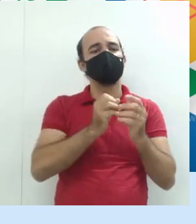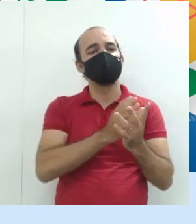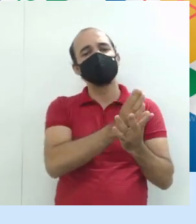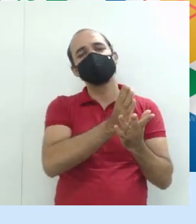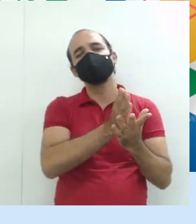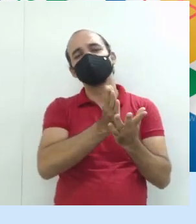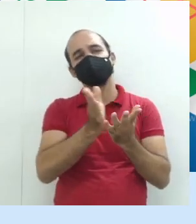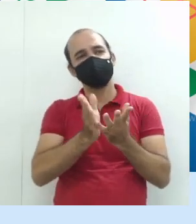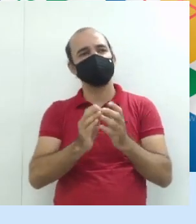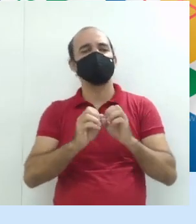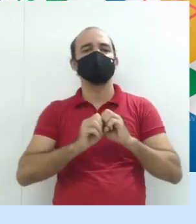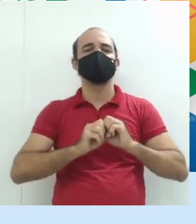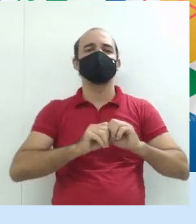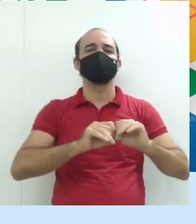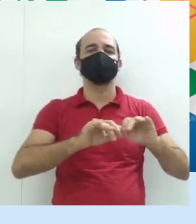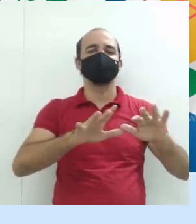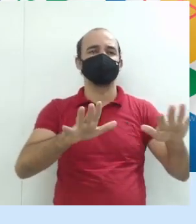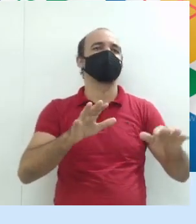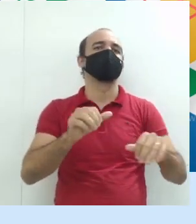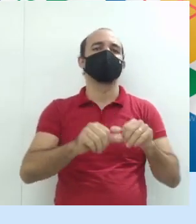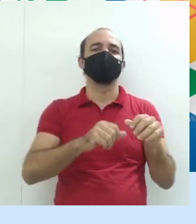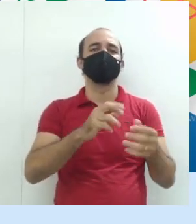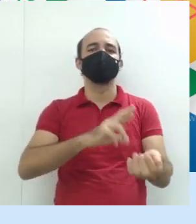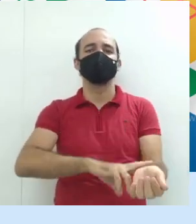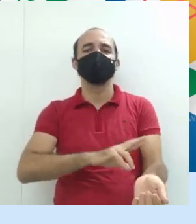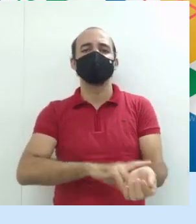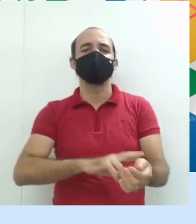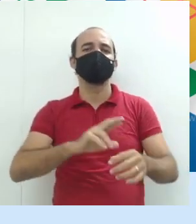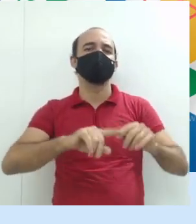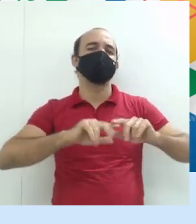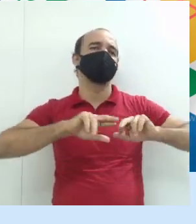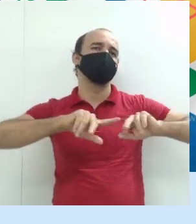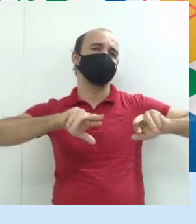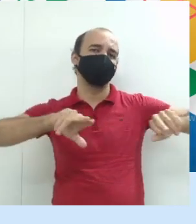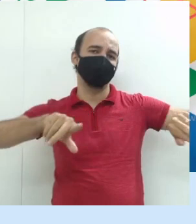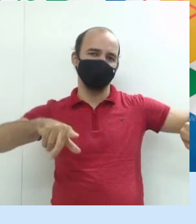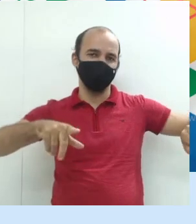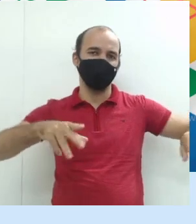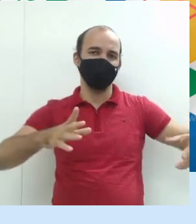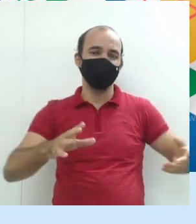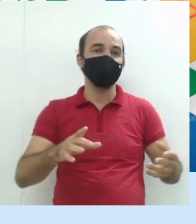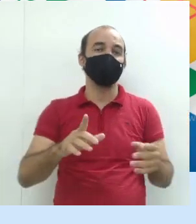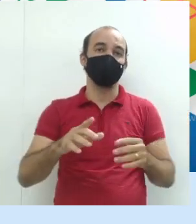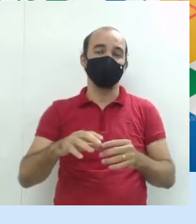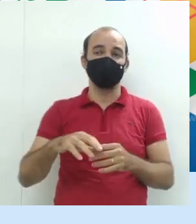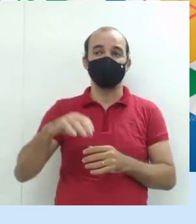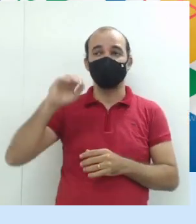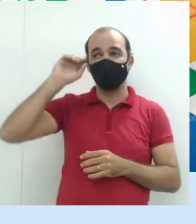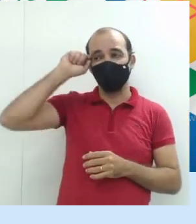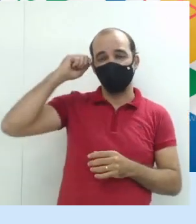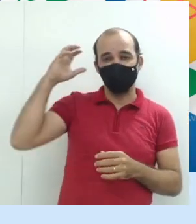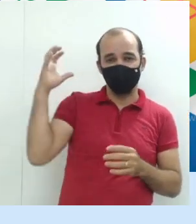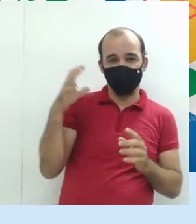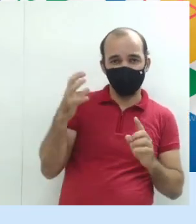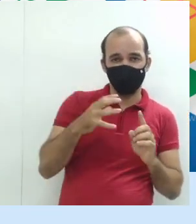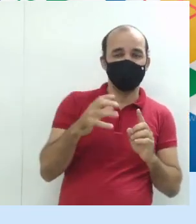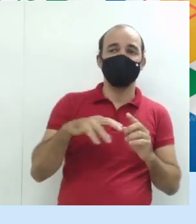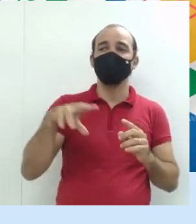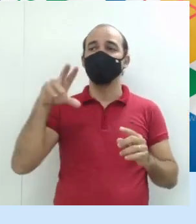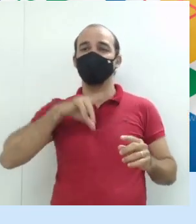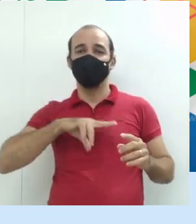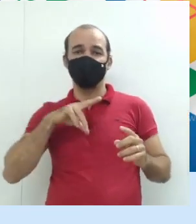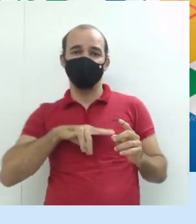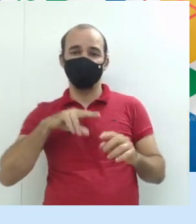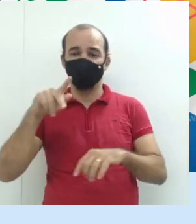próprio. E aí ela vai começar a tomar forma. Então, os ritmos de origem africana, portuguesa e indígena